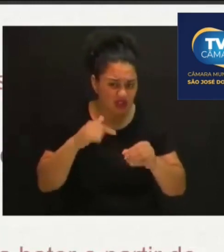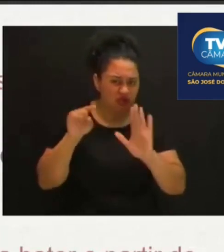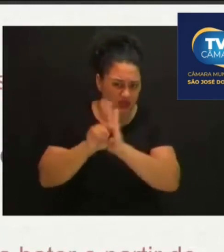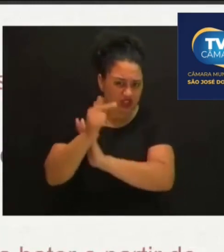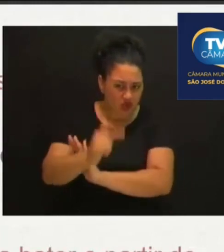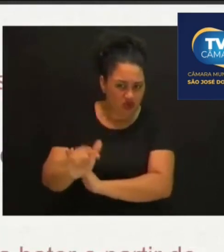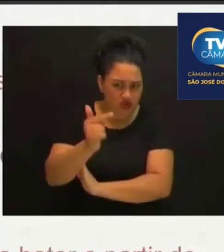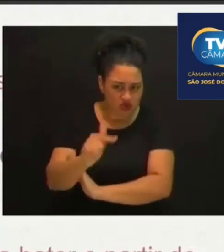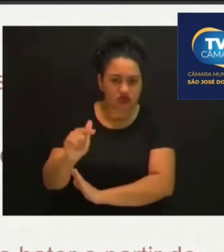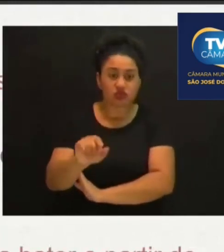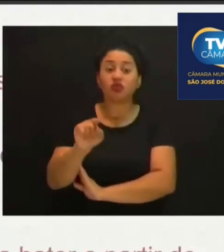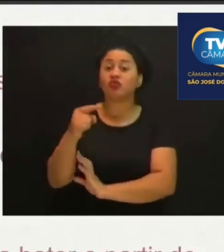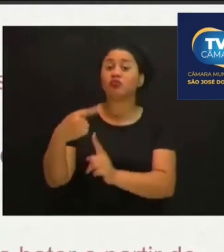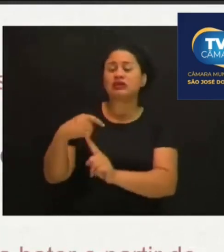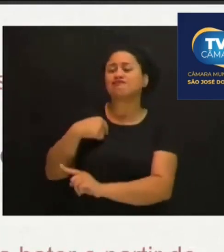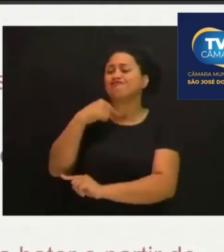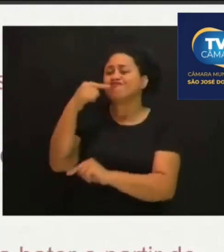eu não consigo